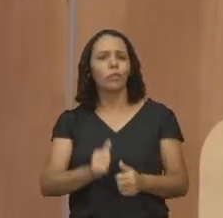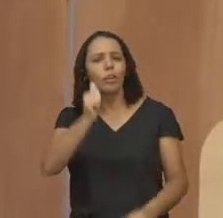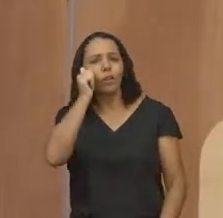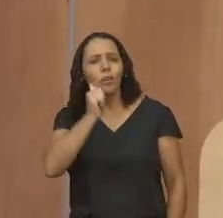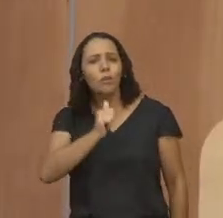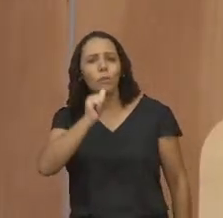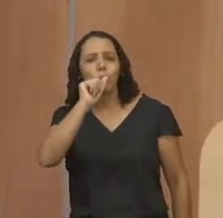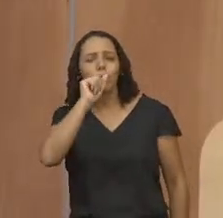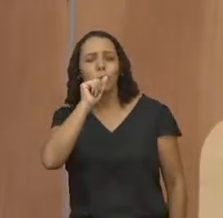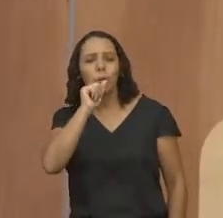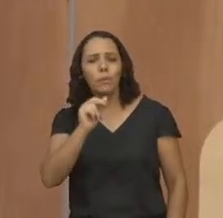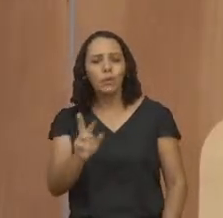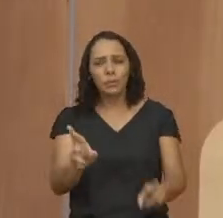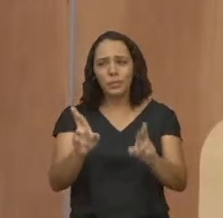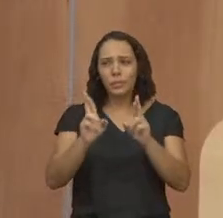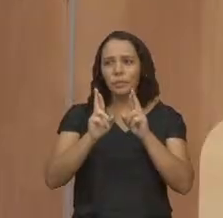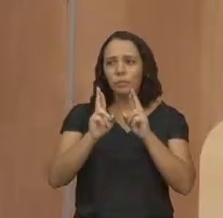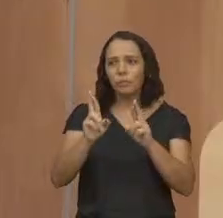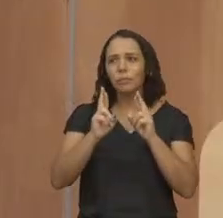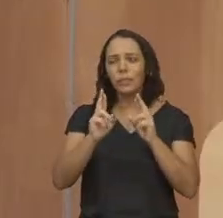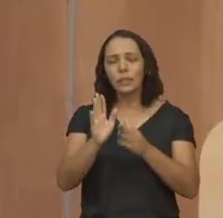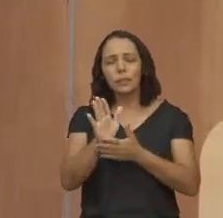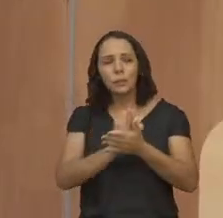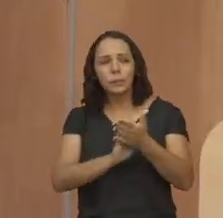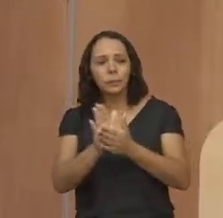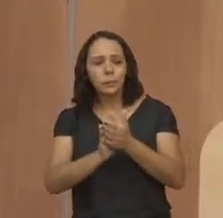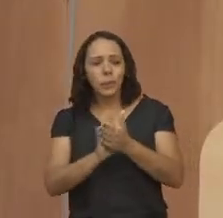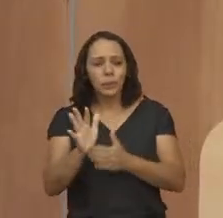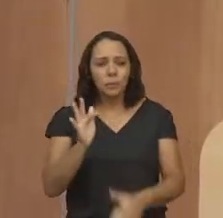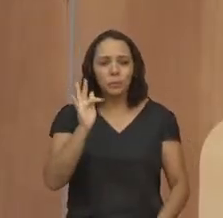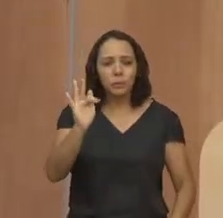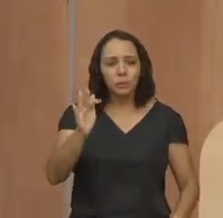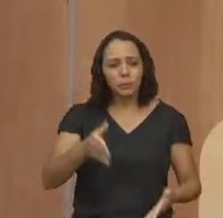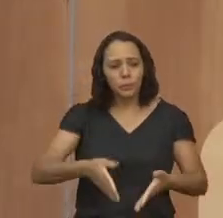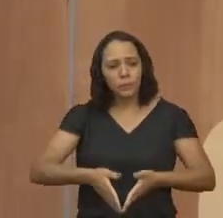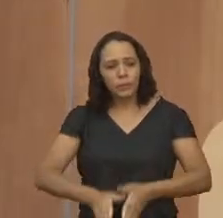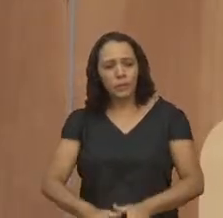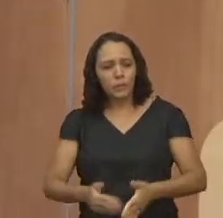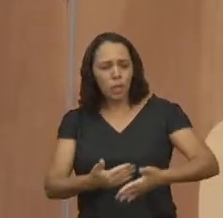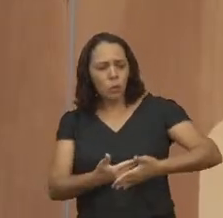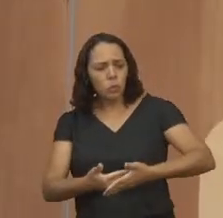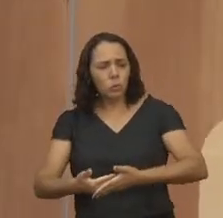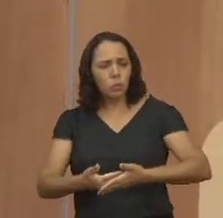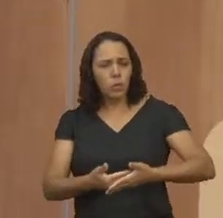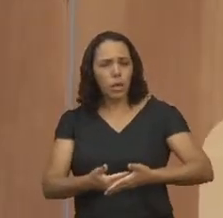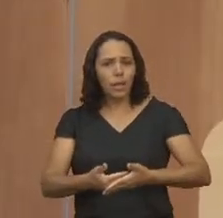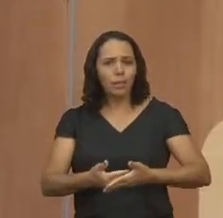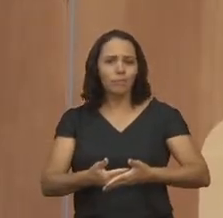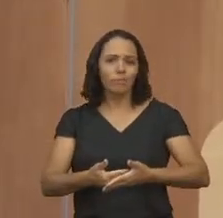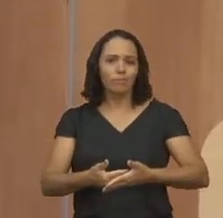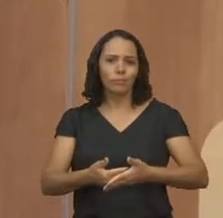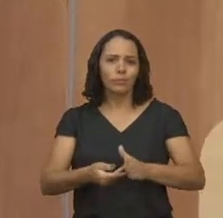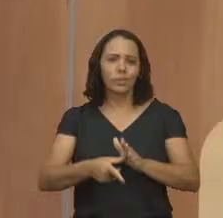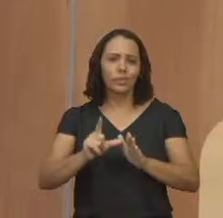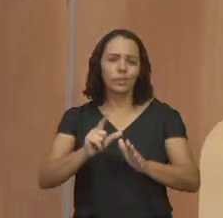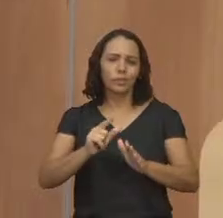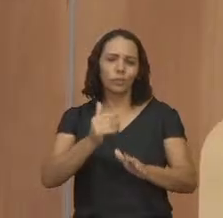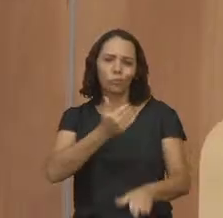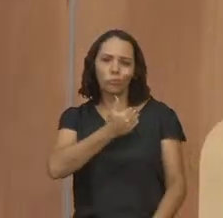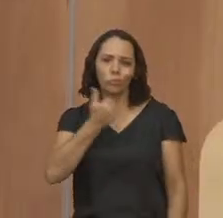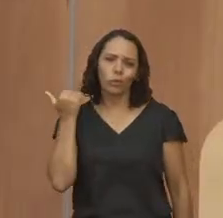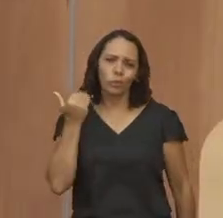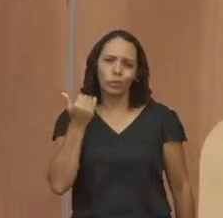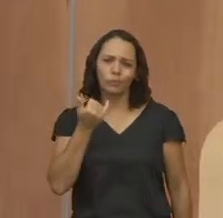ansioso pela vinda de alguém. E aqui, pelos relatos do autor desse projeto, é